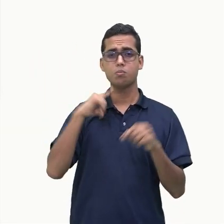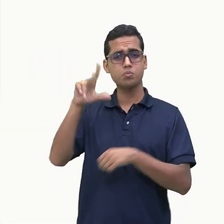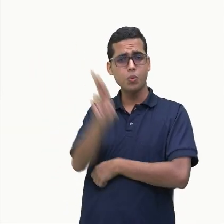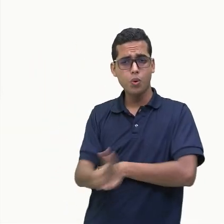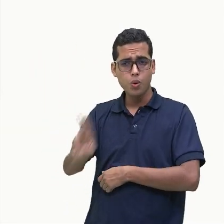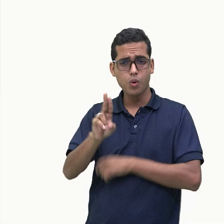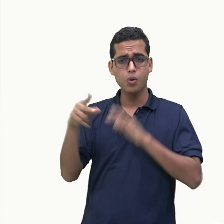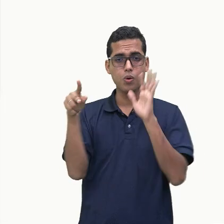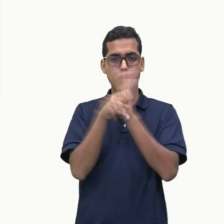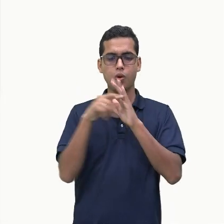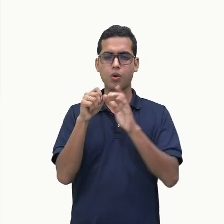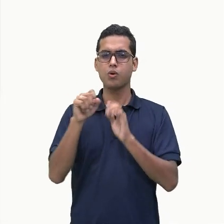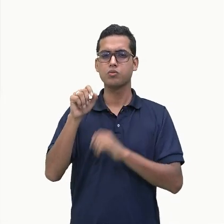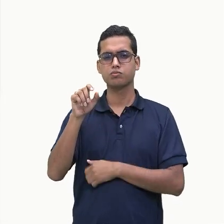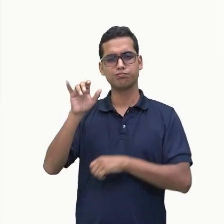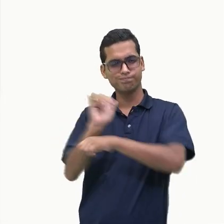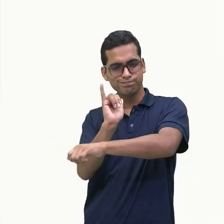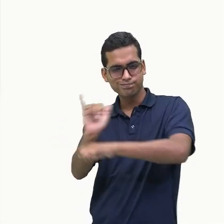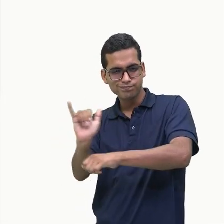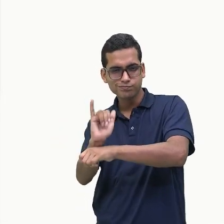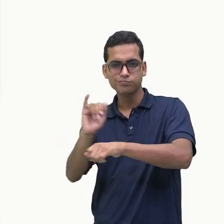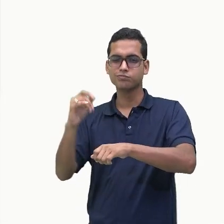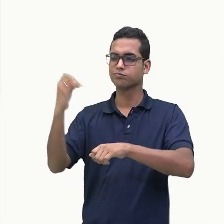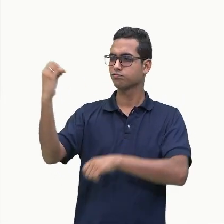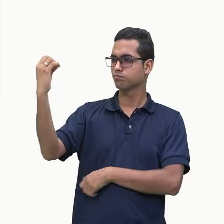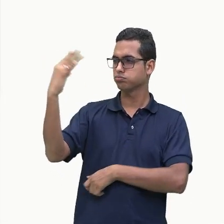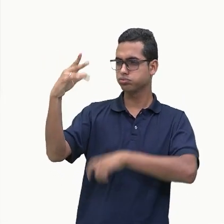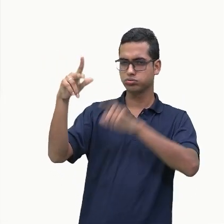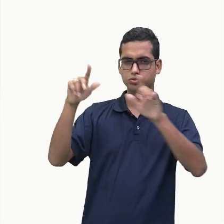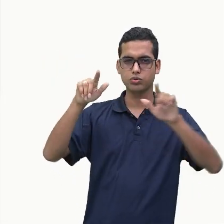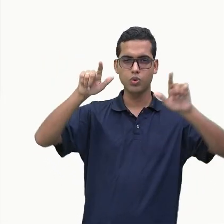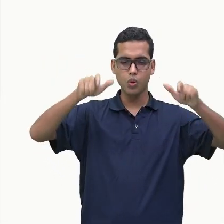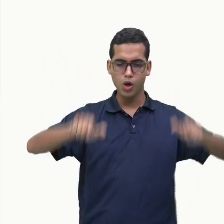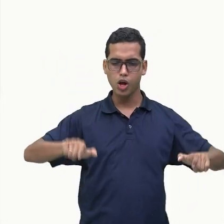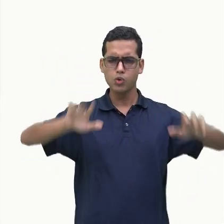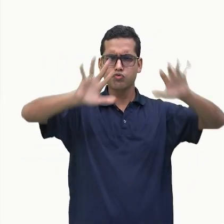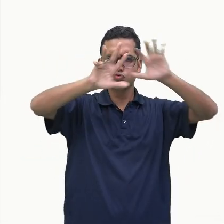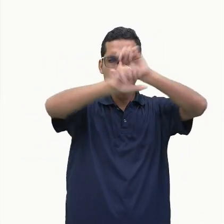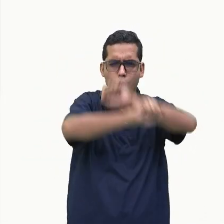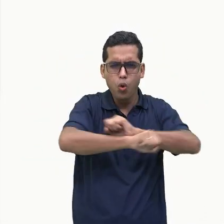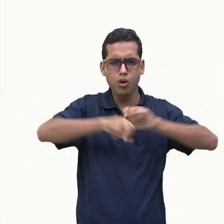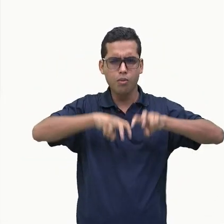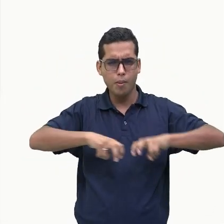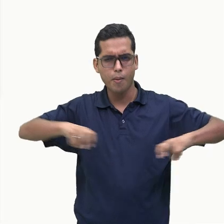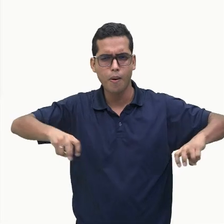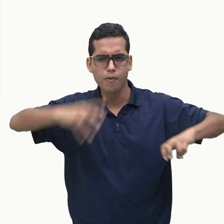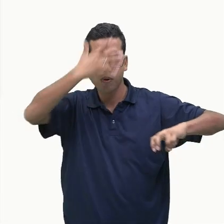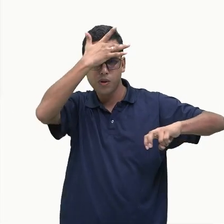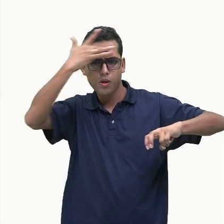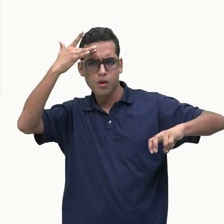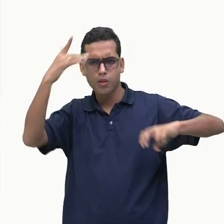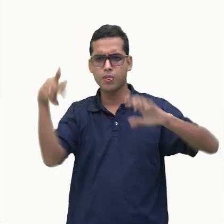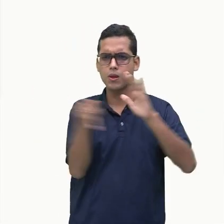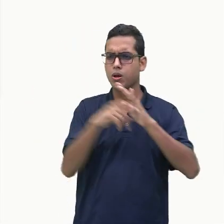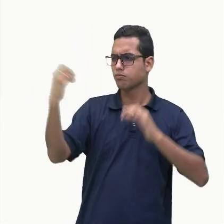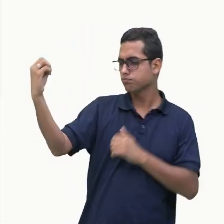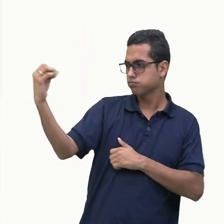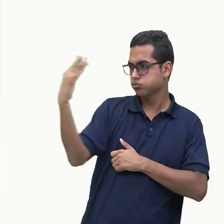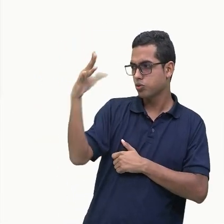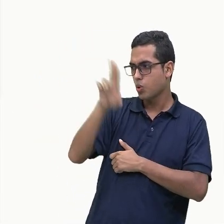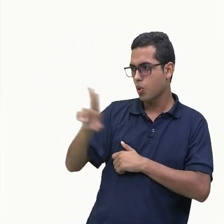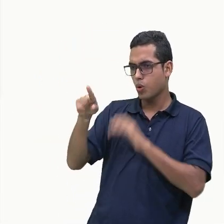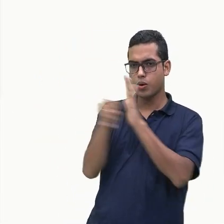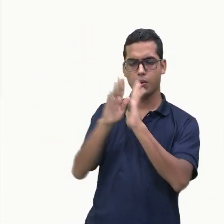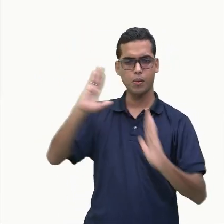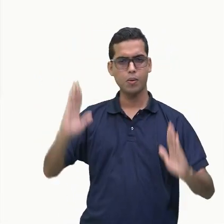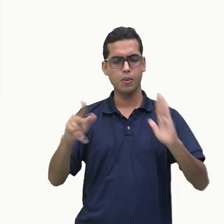do chiaroscuro, que é essa luminosidade que foi muito utilizada no período barroco, tá? Esse aí é uma